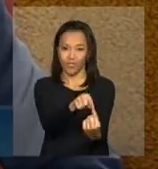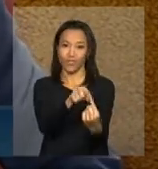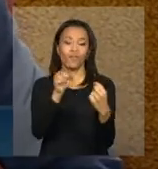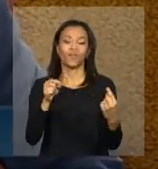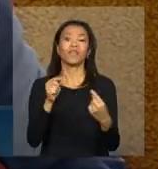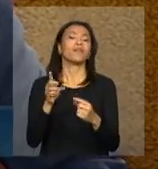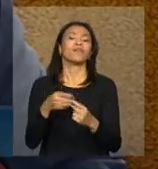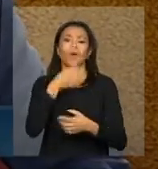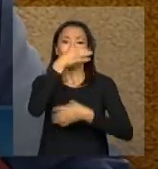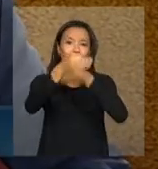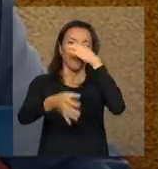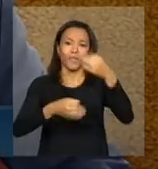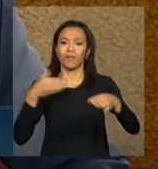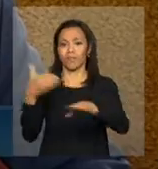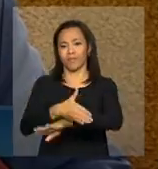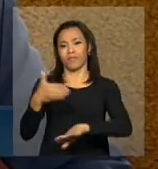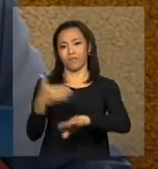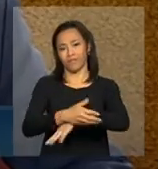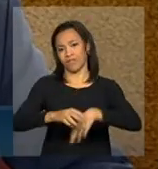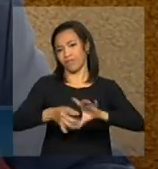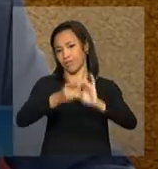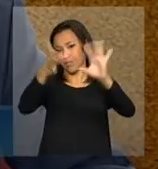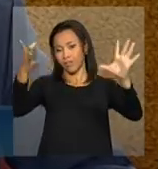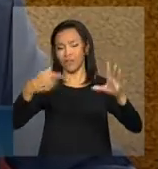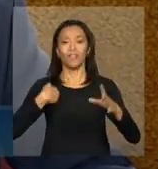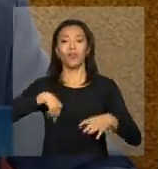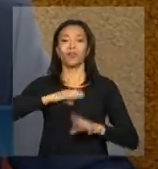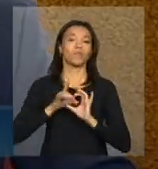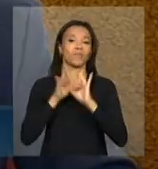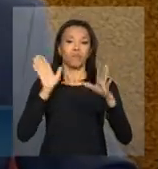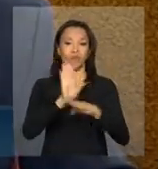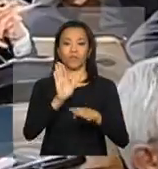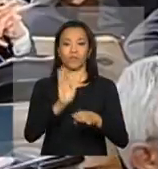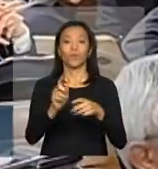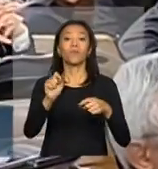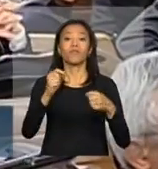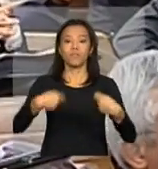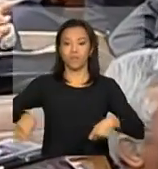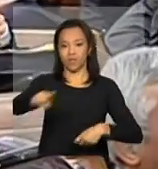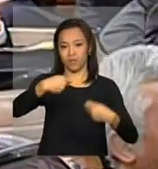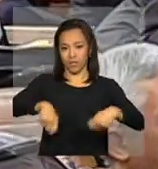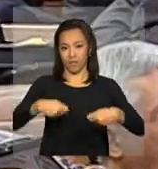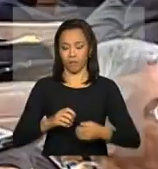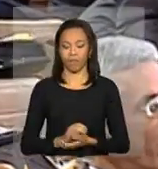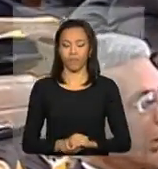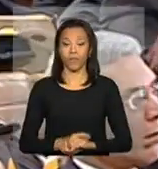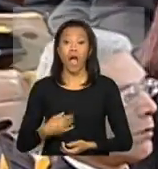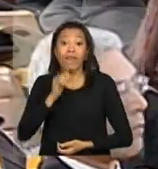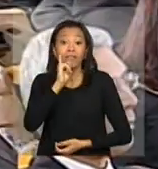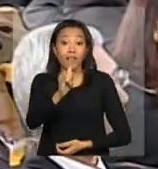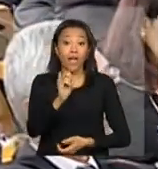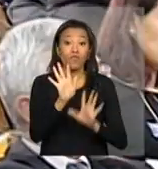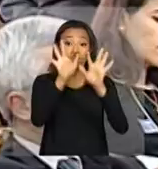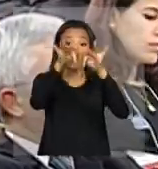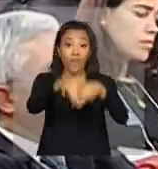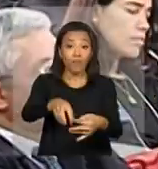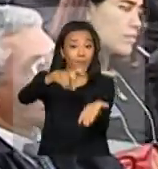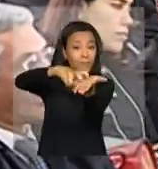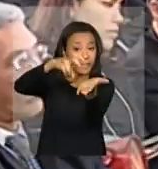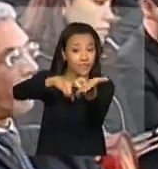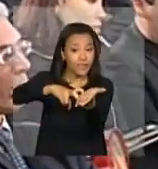democracia participativa. Estamos à disposição para ajudar no que for necessário. E só dizer que no finalzinho da manhã a gente então dá as